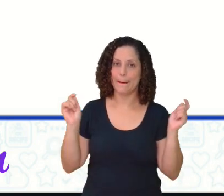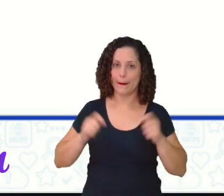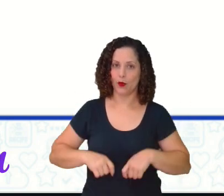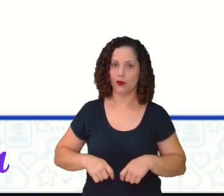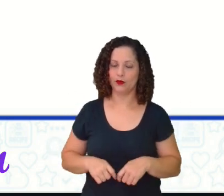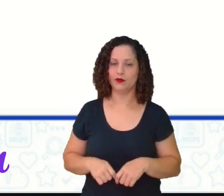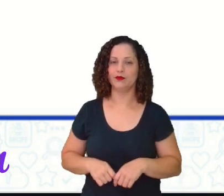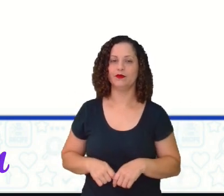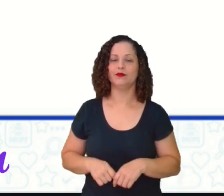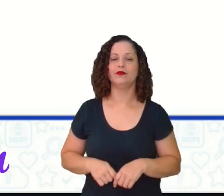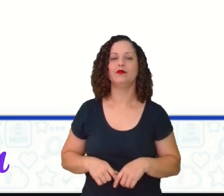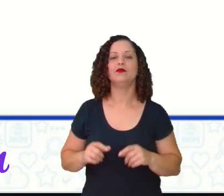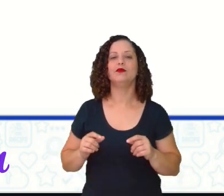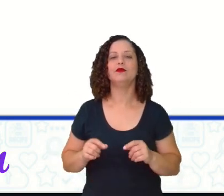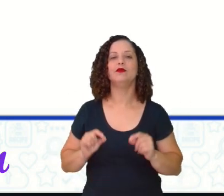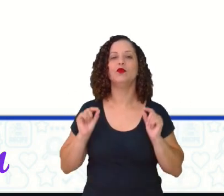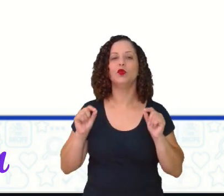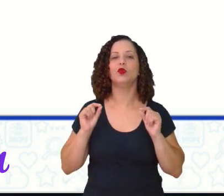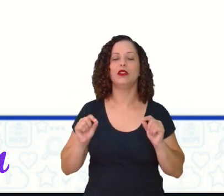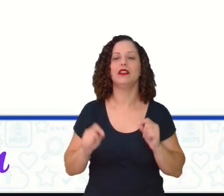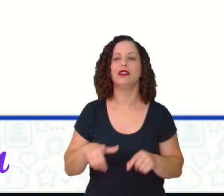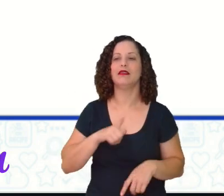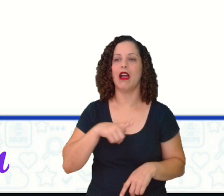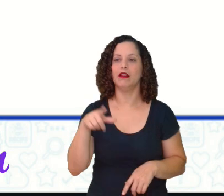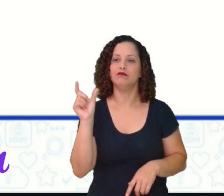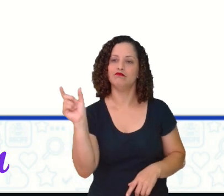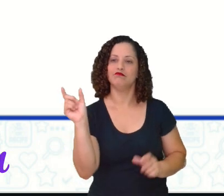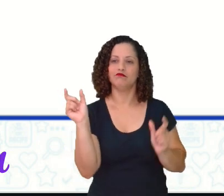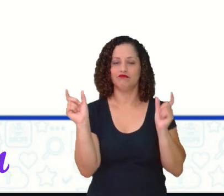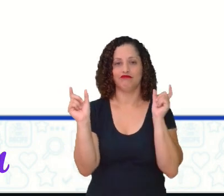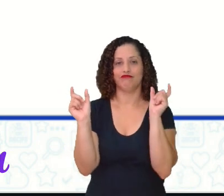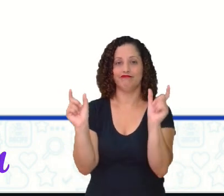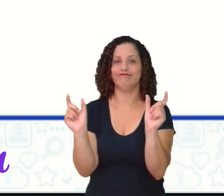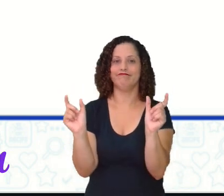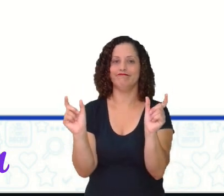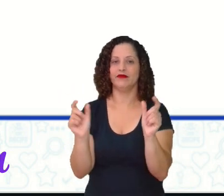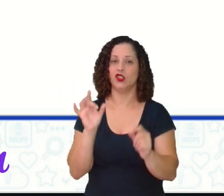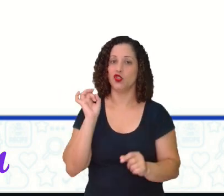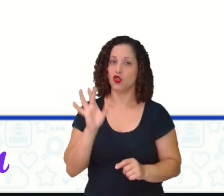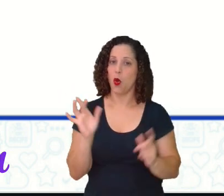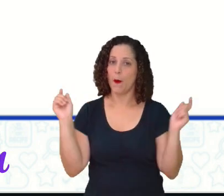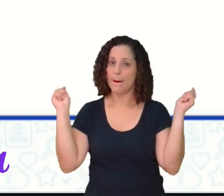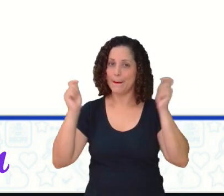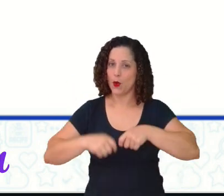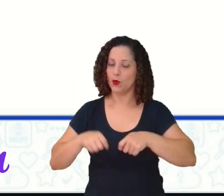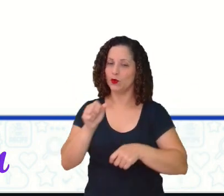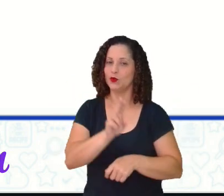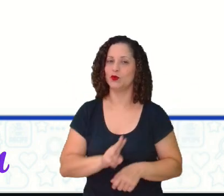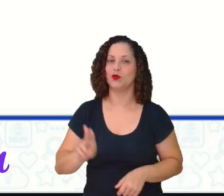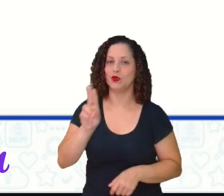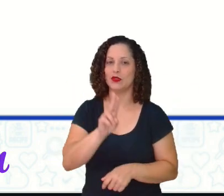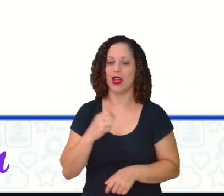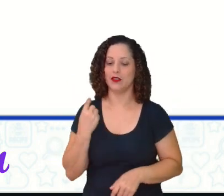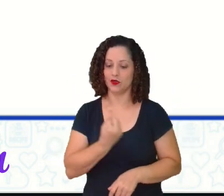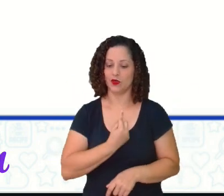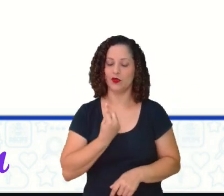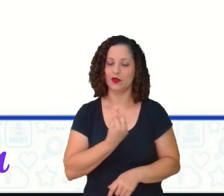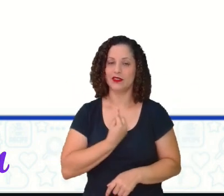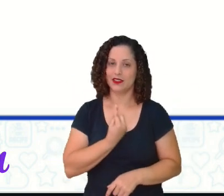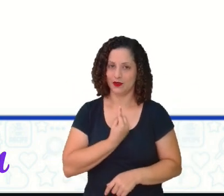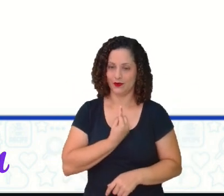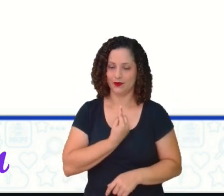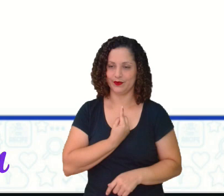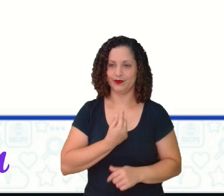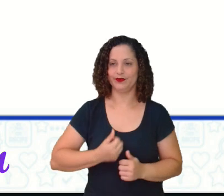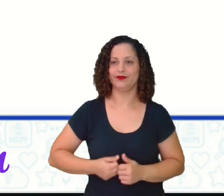Está aí em itálico, em destaque para vocês, porque só podem ser usados no singular.